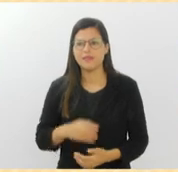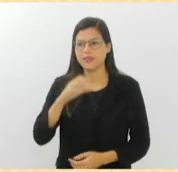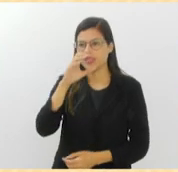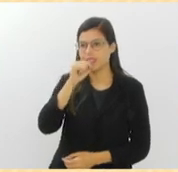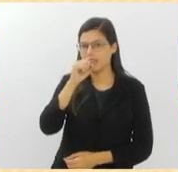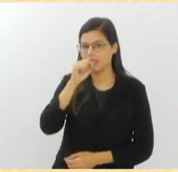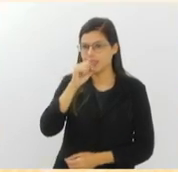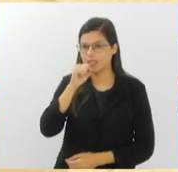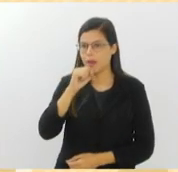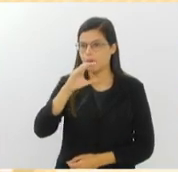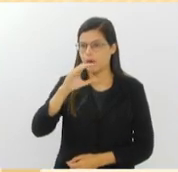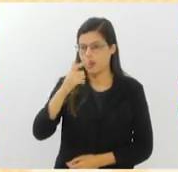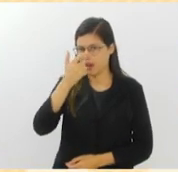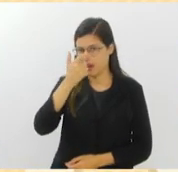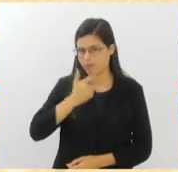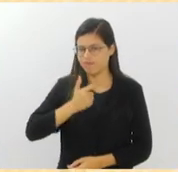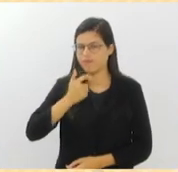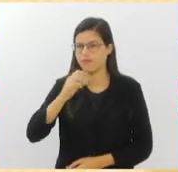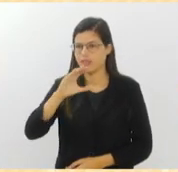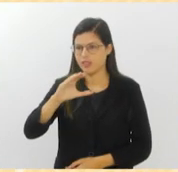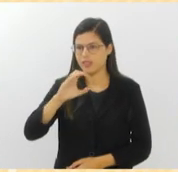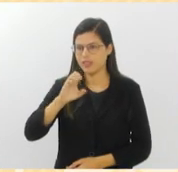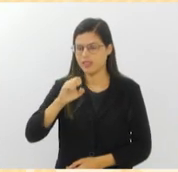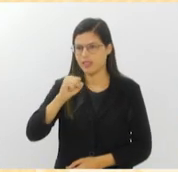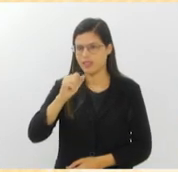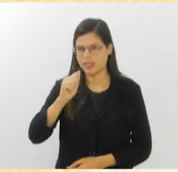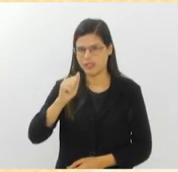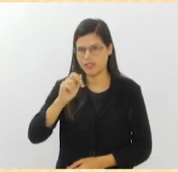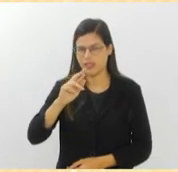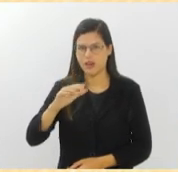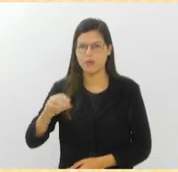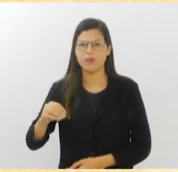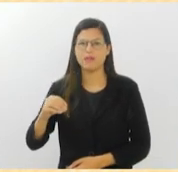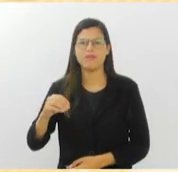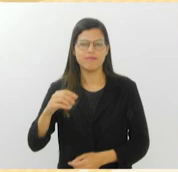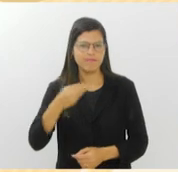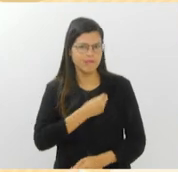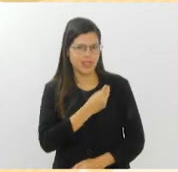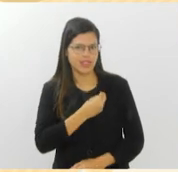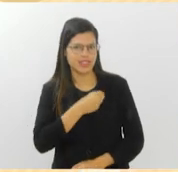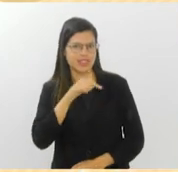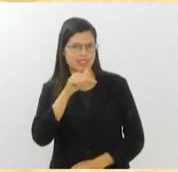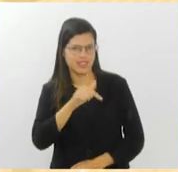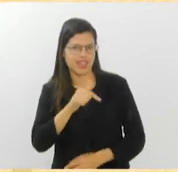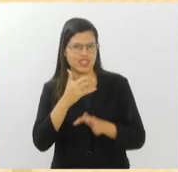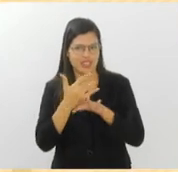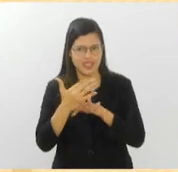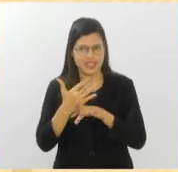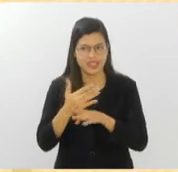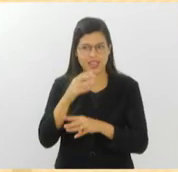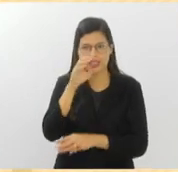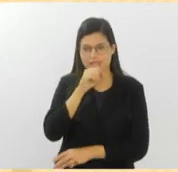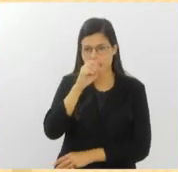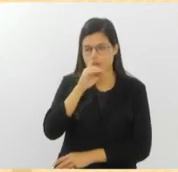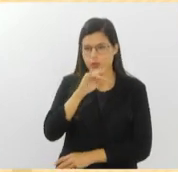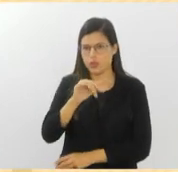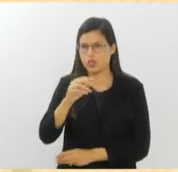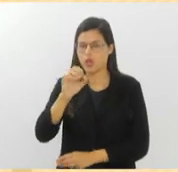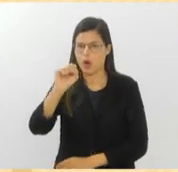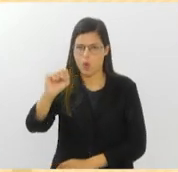agora, eu, Cesário Ramos, estarei presente em Santa Maria Madalena. Isso aí, sábado agora, dia 8 de